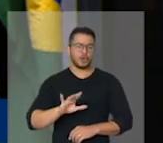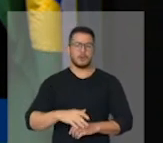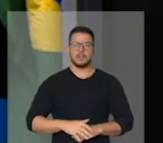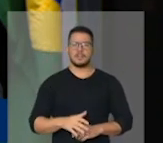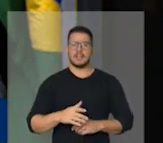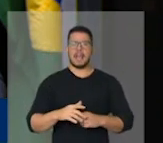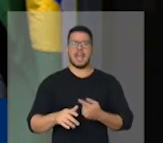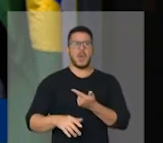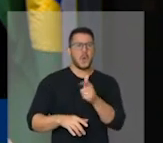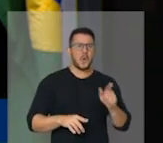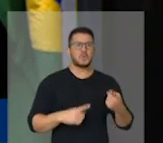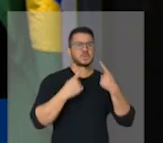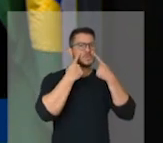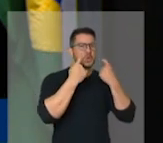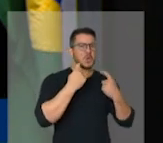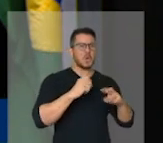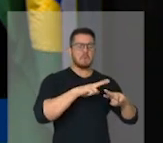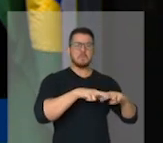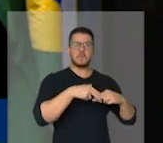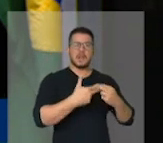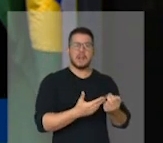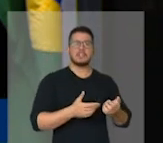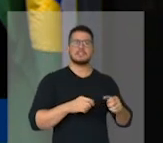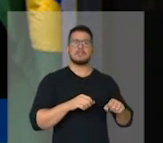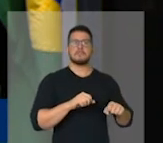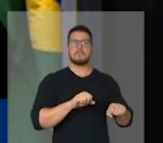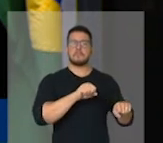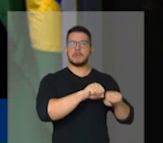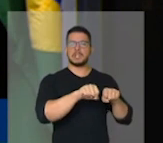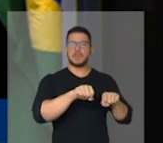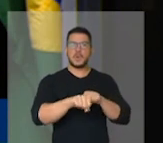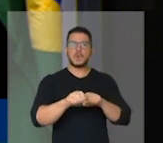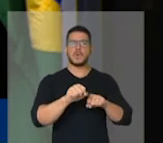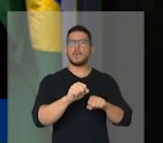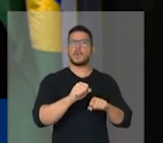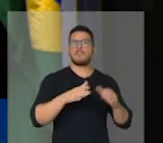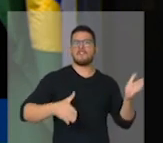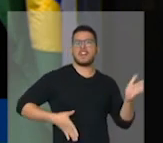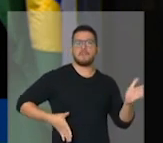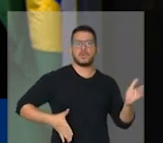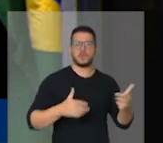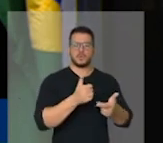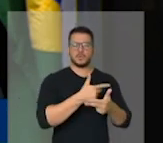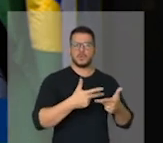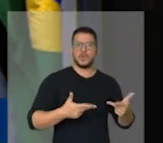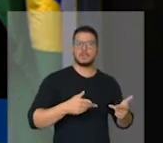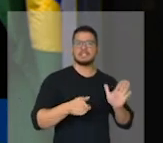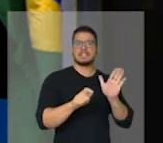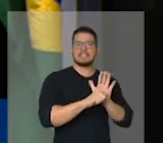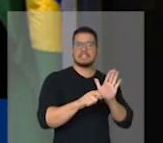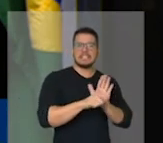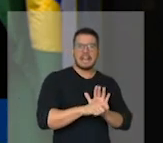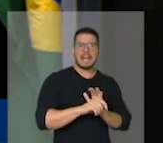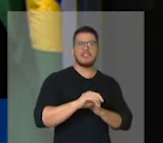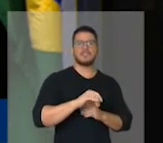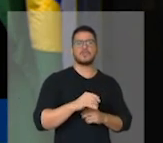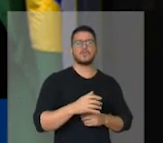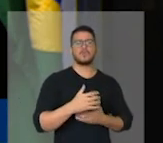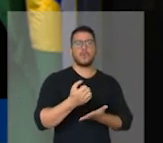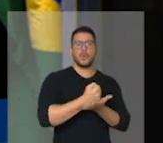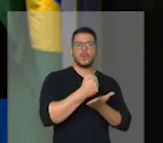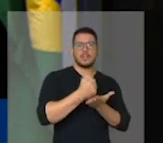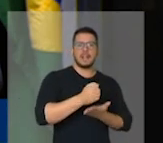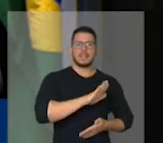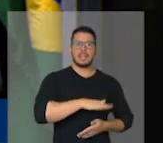todos com uma extensa Capivara de tráfico associação para o tráfico e aliciamento de menores e outros crimes e